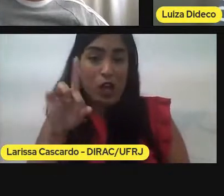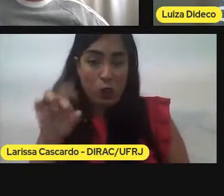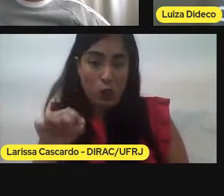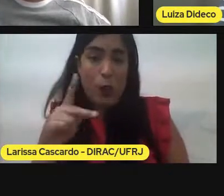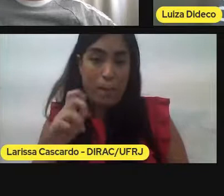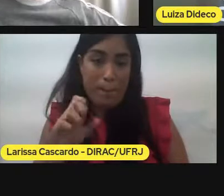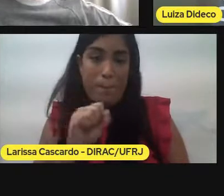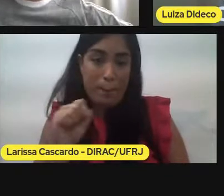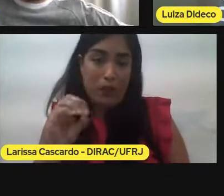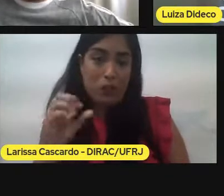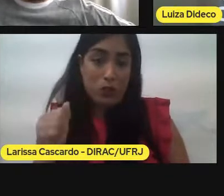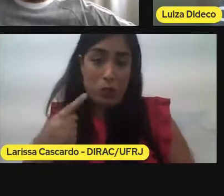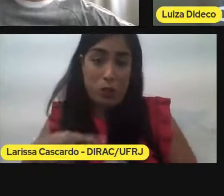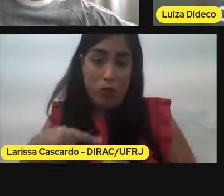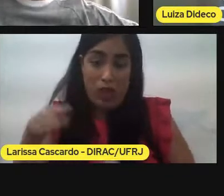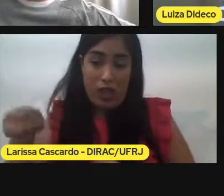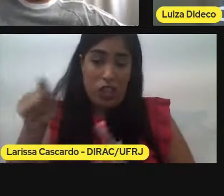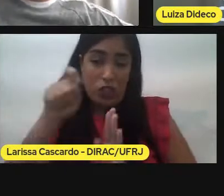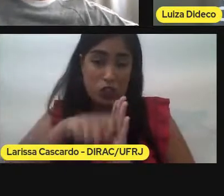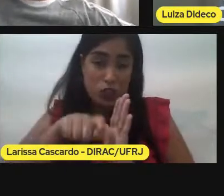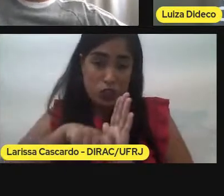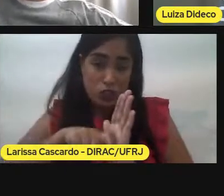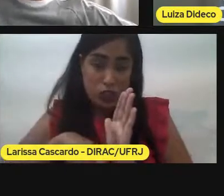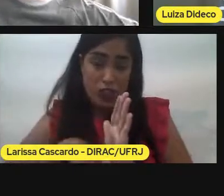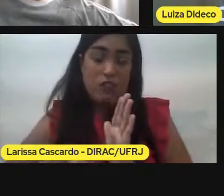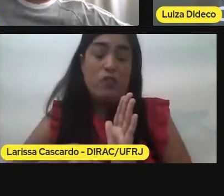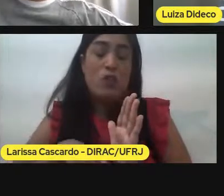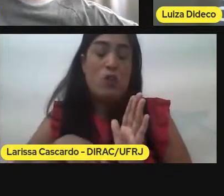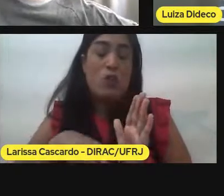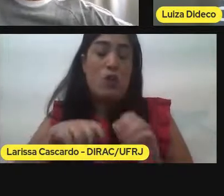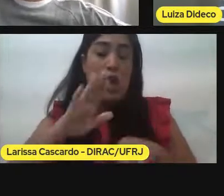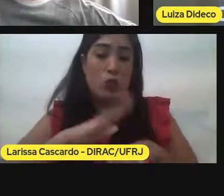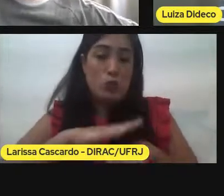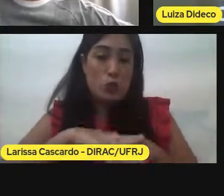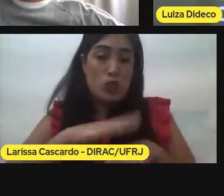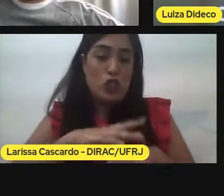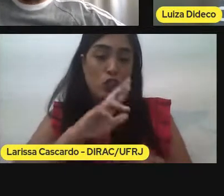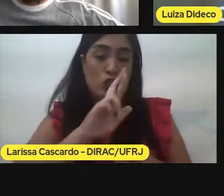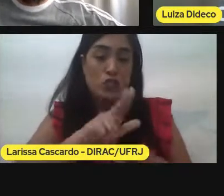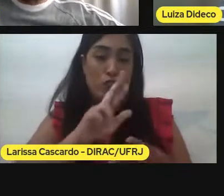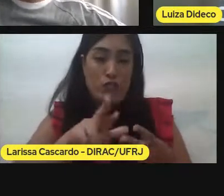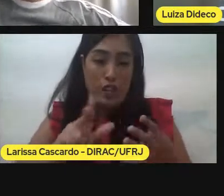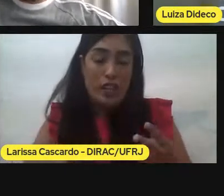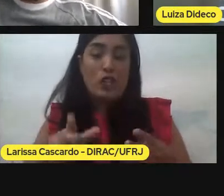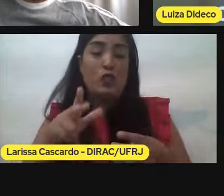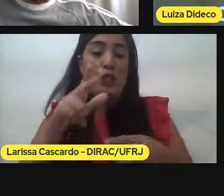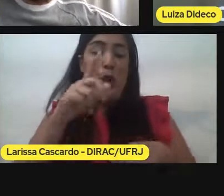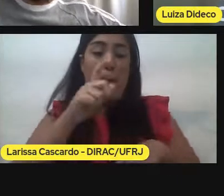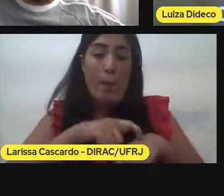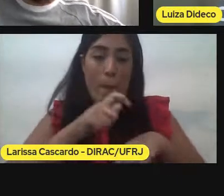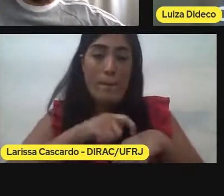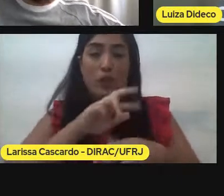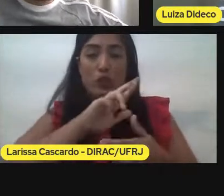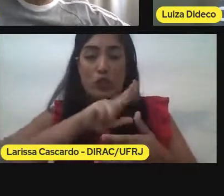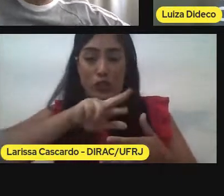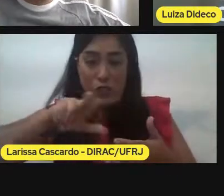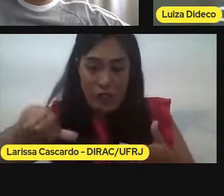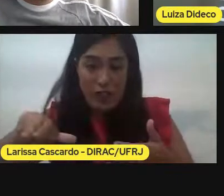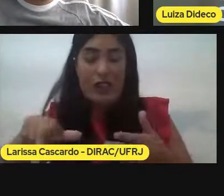sob autorias diferentes, em momentos diferentes, trechos diferentes de um livro, mas ele